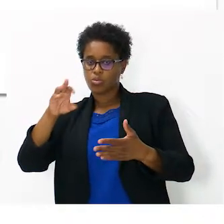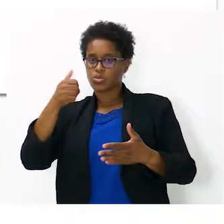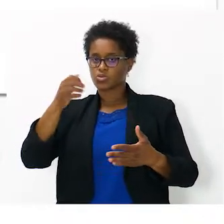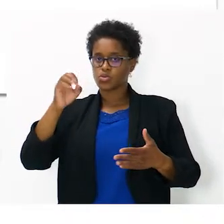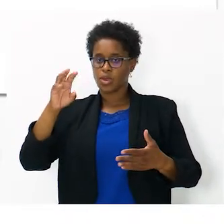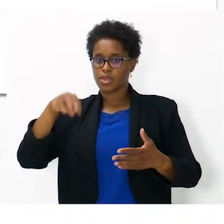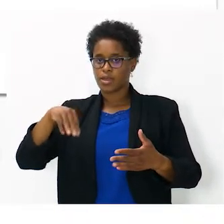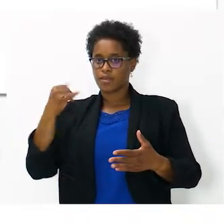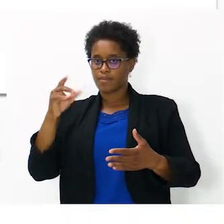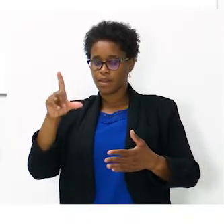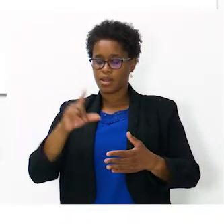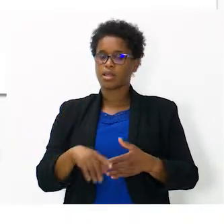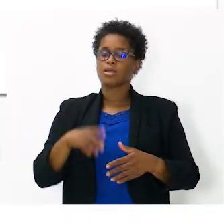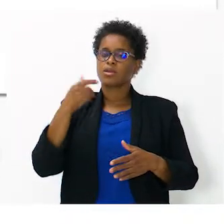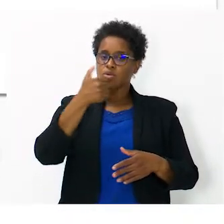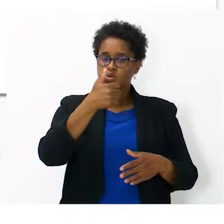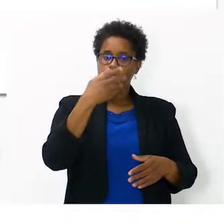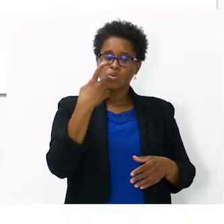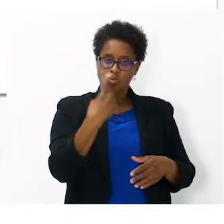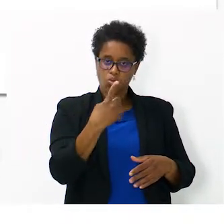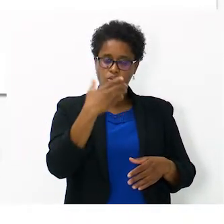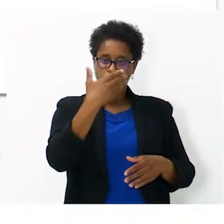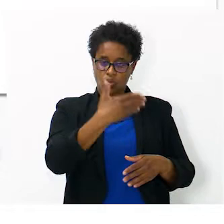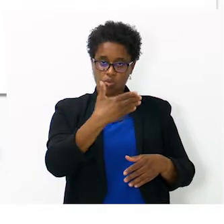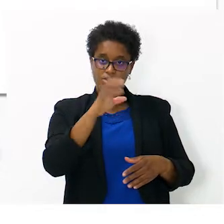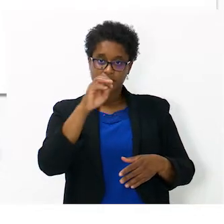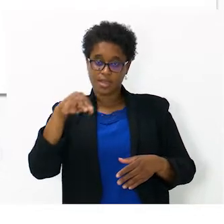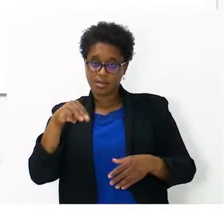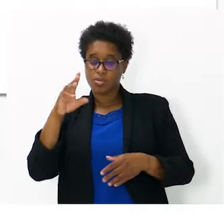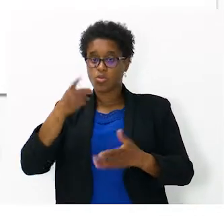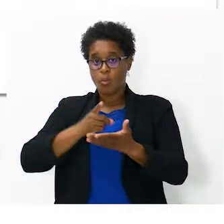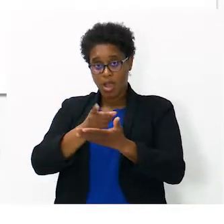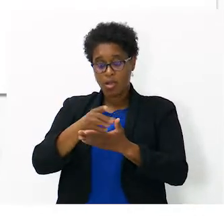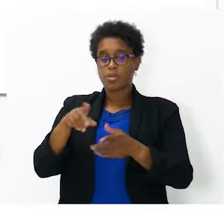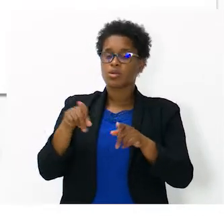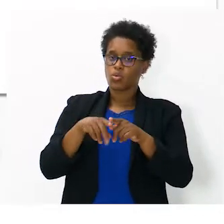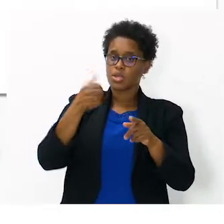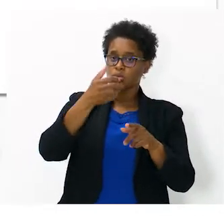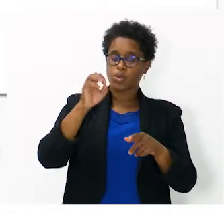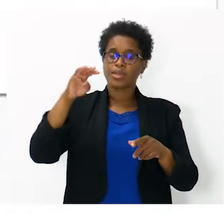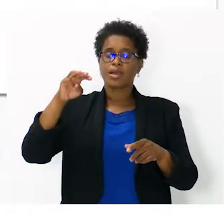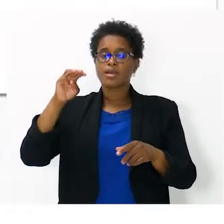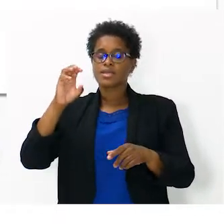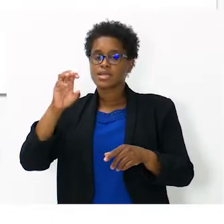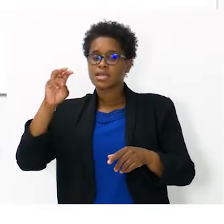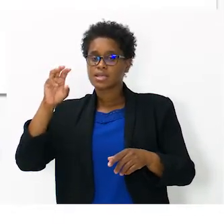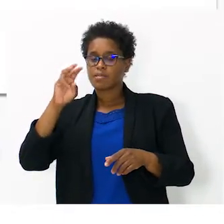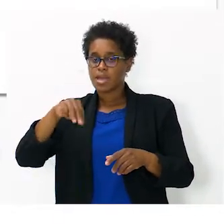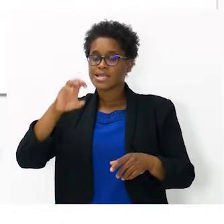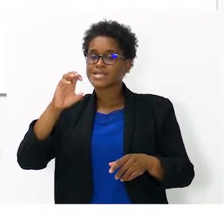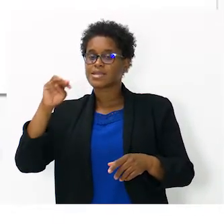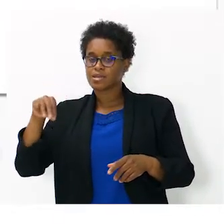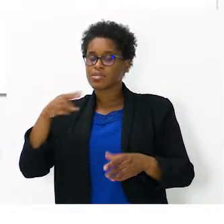1 centímetro no mapa é equivalente a 50.000 centímetros